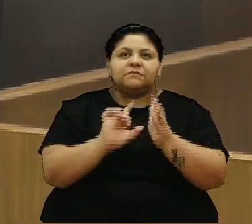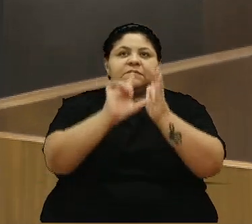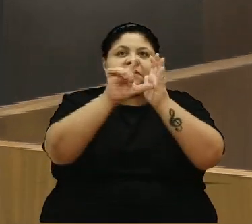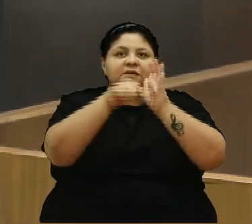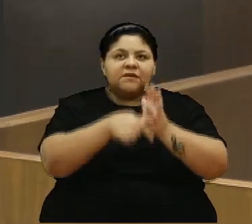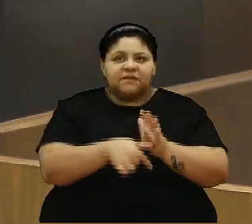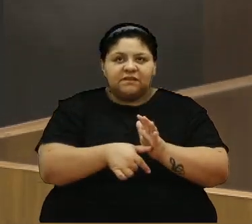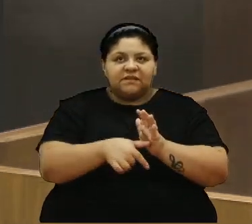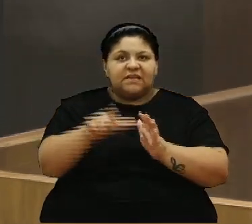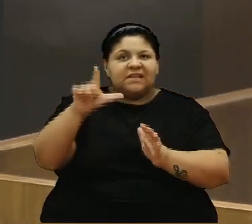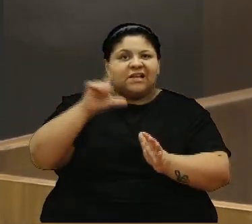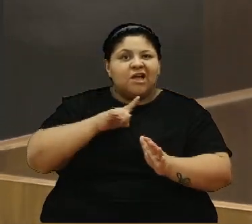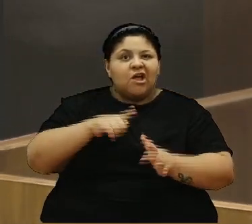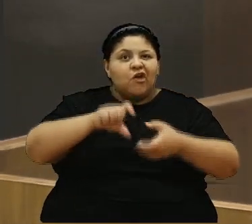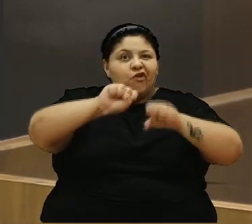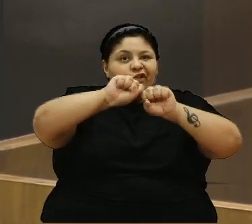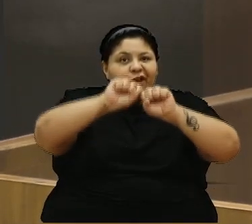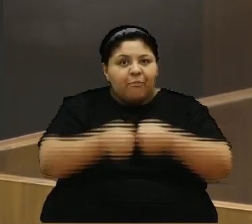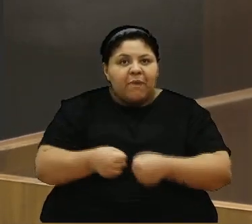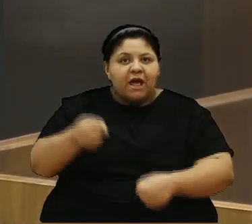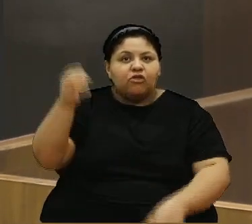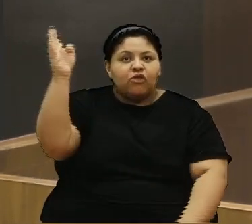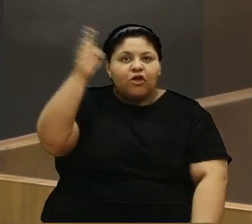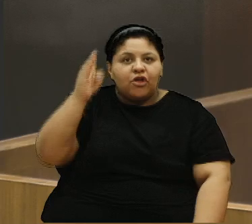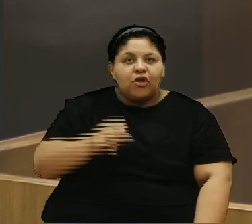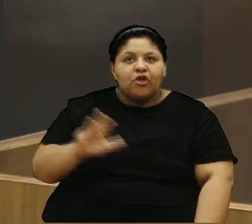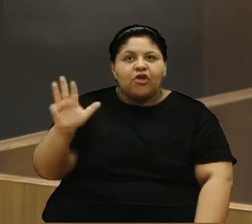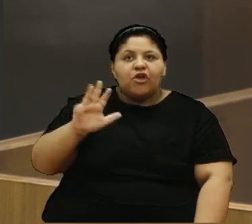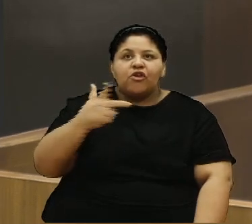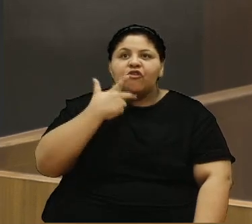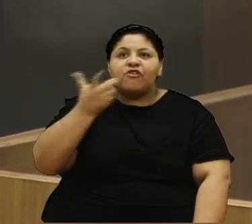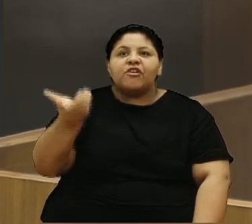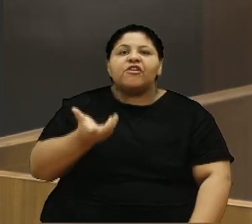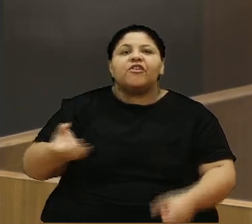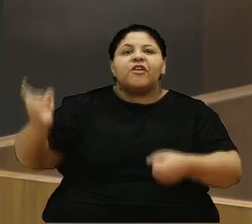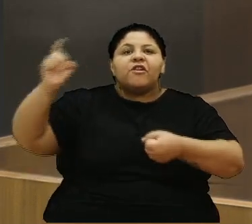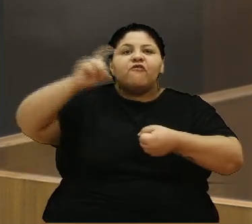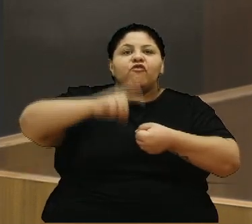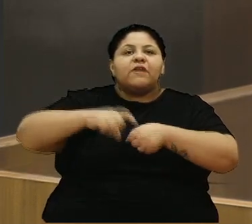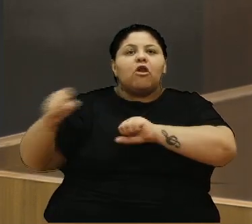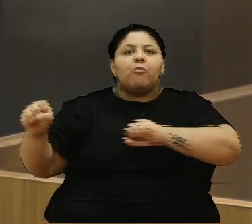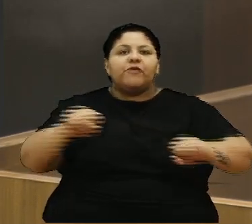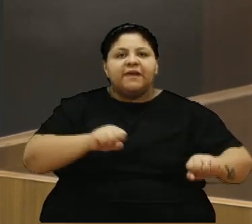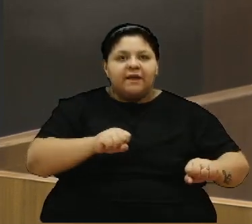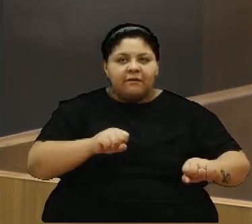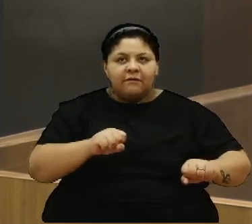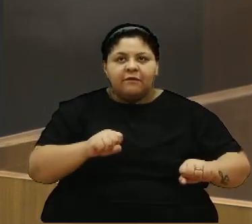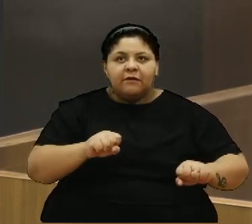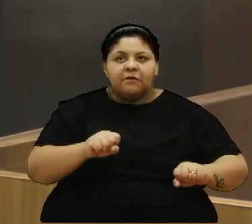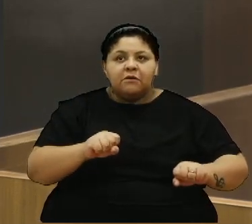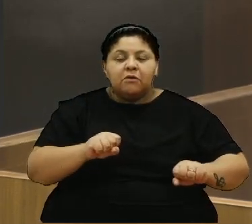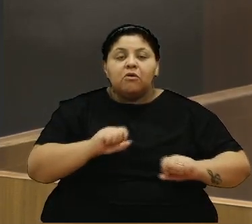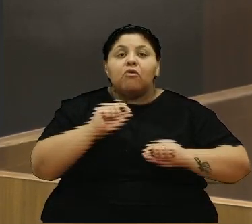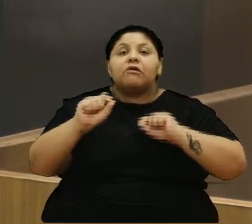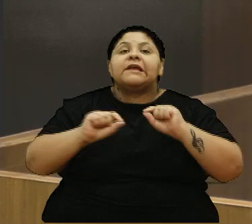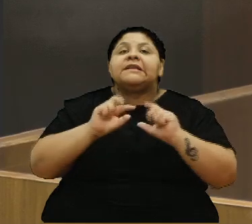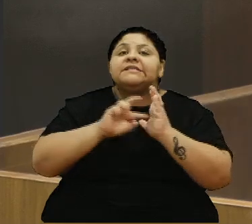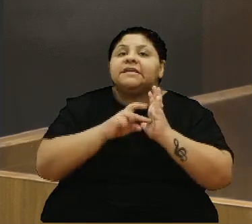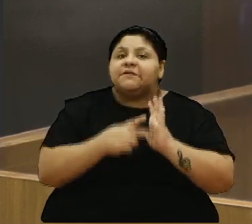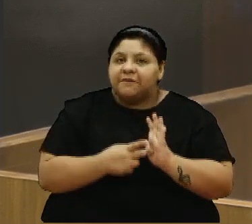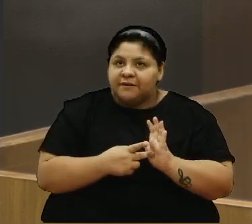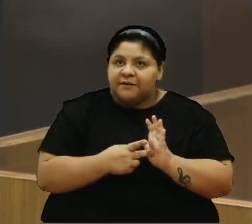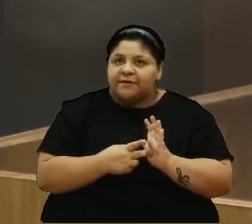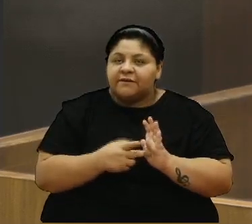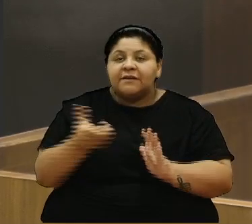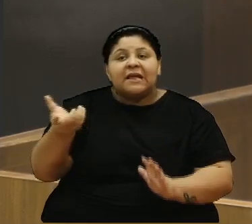Depois de ter quebrado o Brasil, Lula diz que quer voltar ao poder. Ou seja, meus amigos,